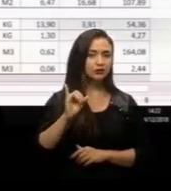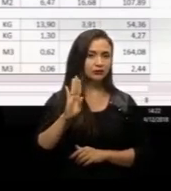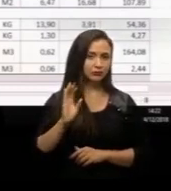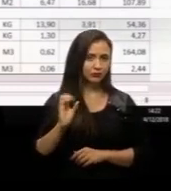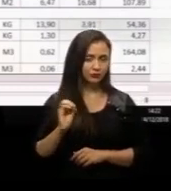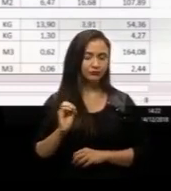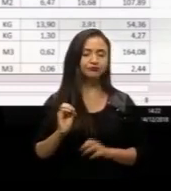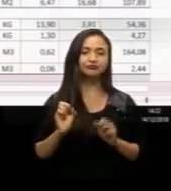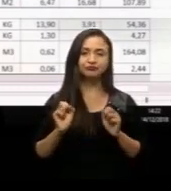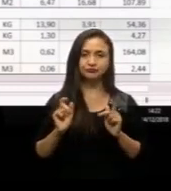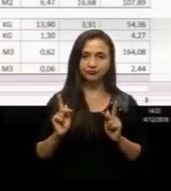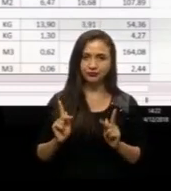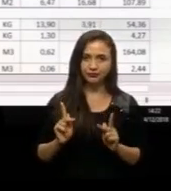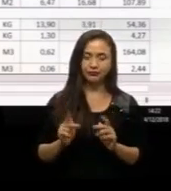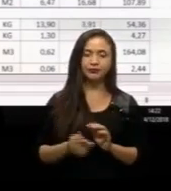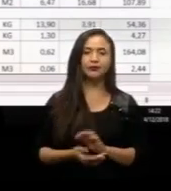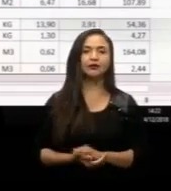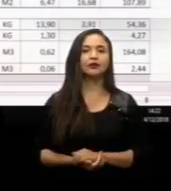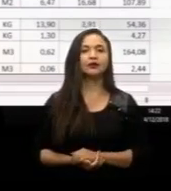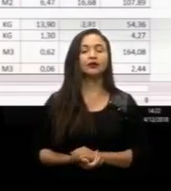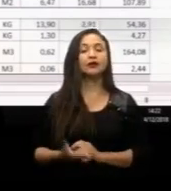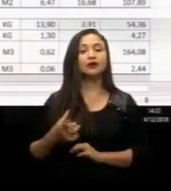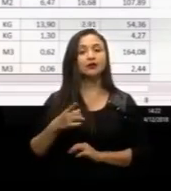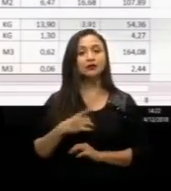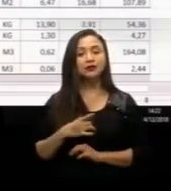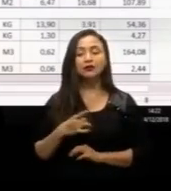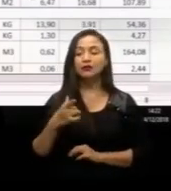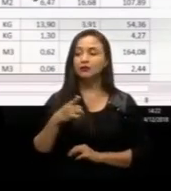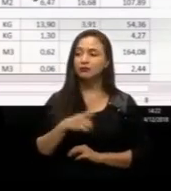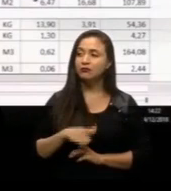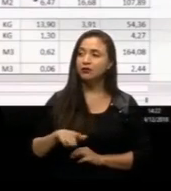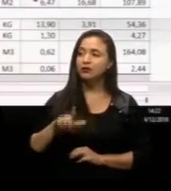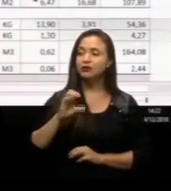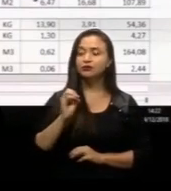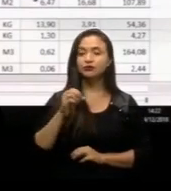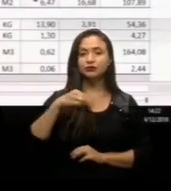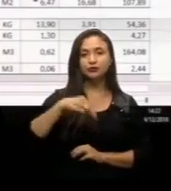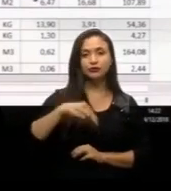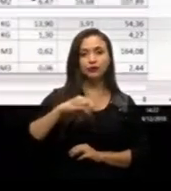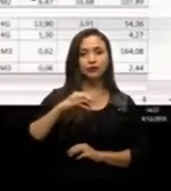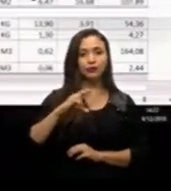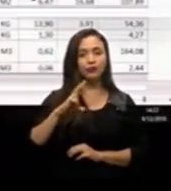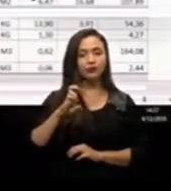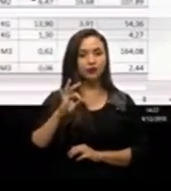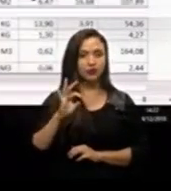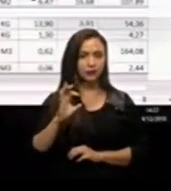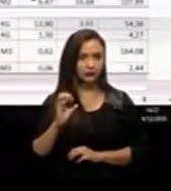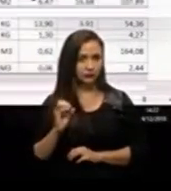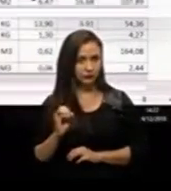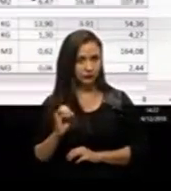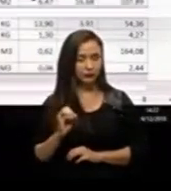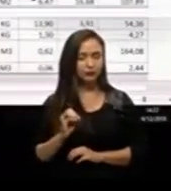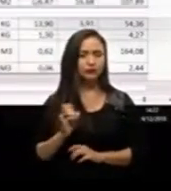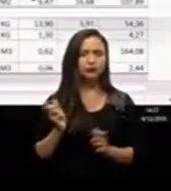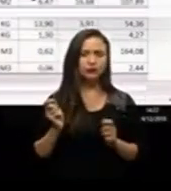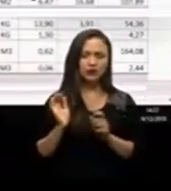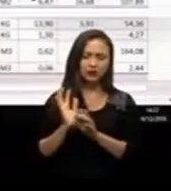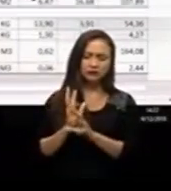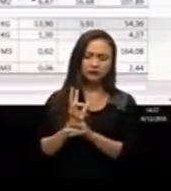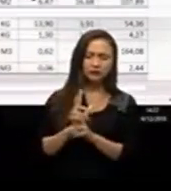Ok. A gente tem também aqui, vamos ver o que mais, o concreto. Bom, o concreto é fácil. Para a gente calcular o